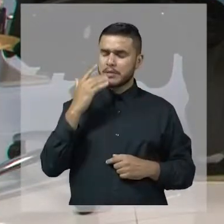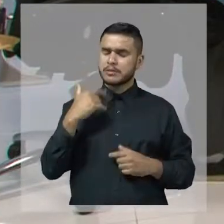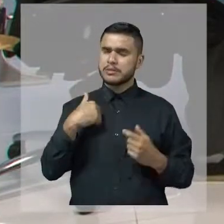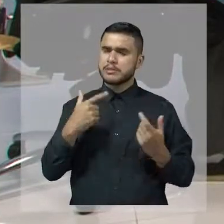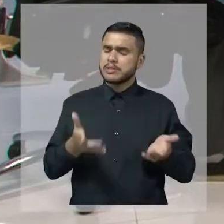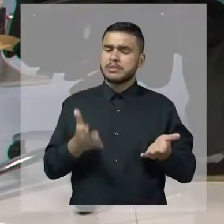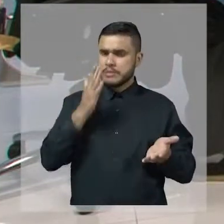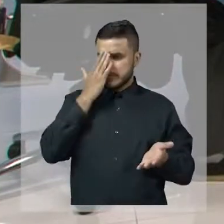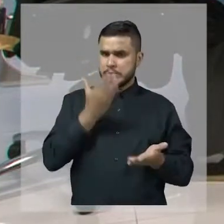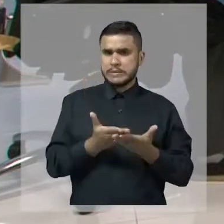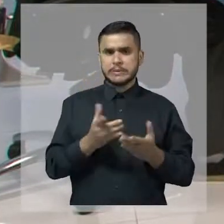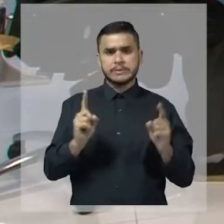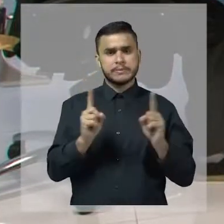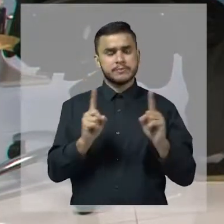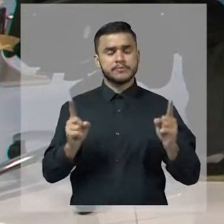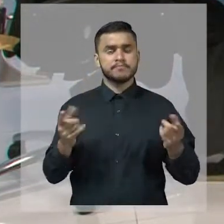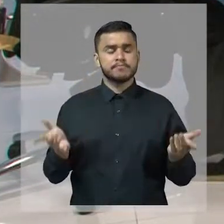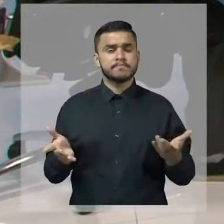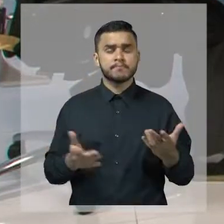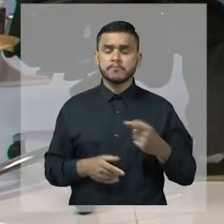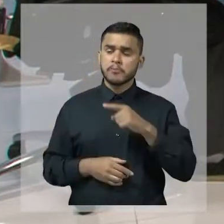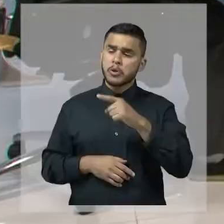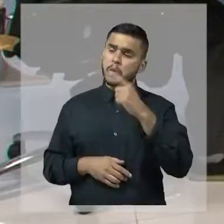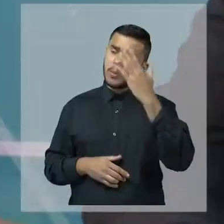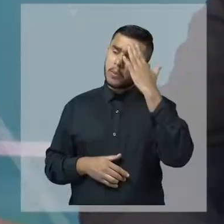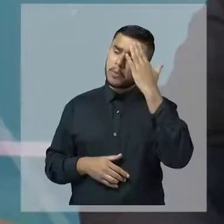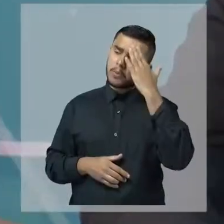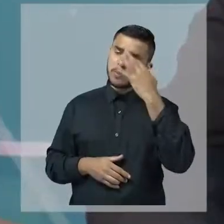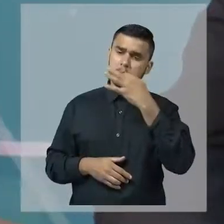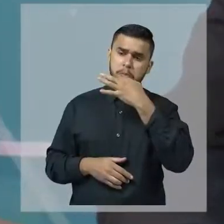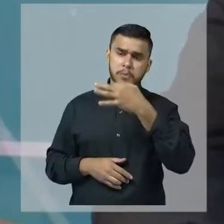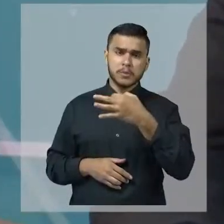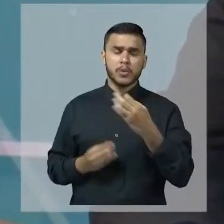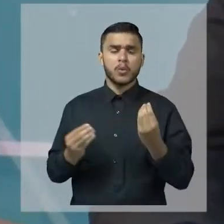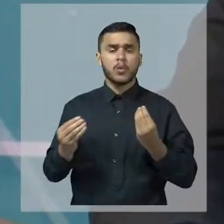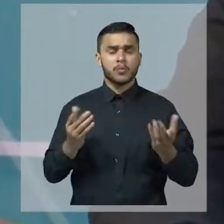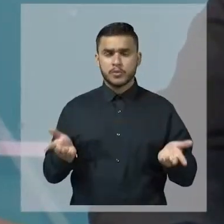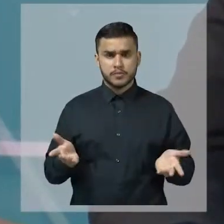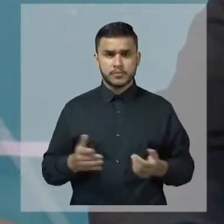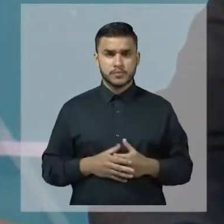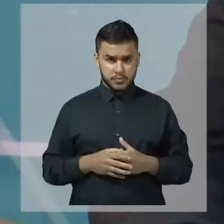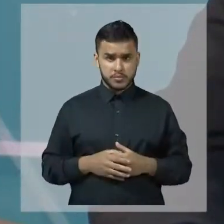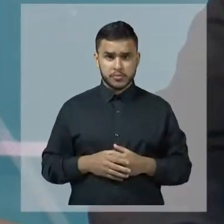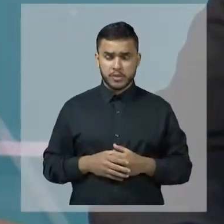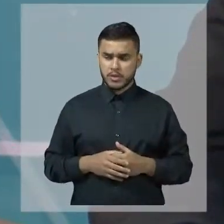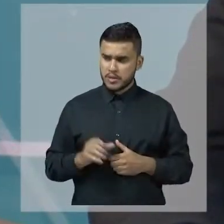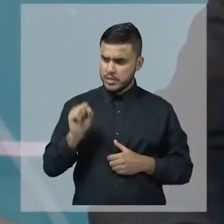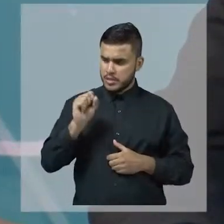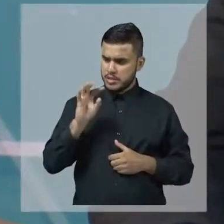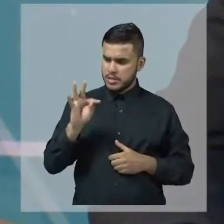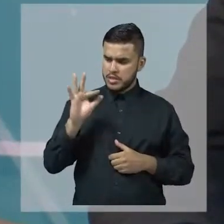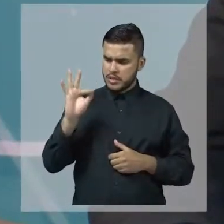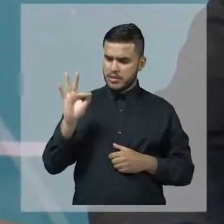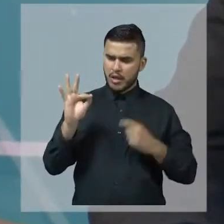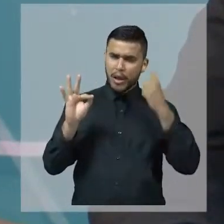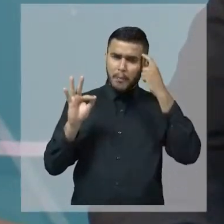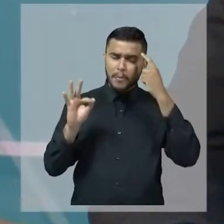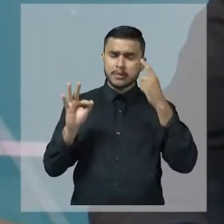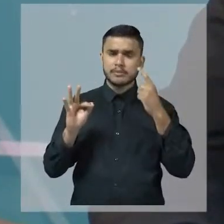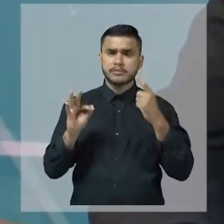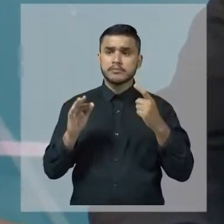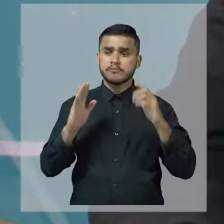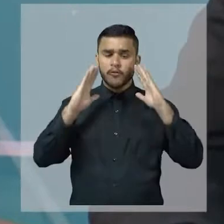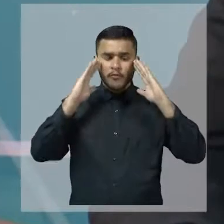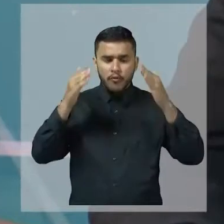natureza. Qual é o seu entendimento, a sua interpretação para isto? O Supremo está exagerando ao